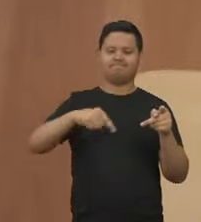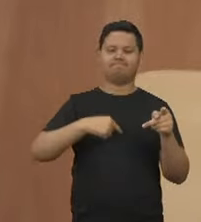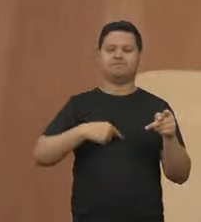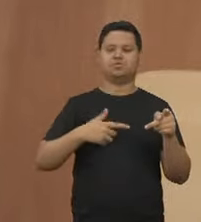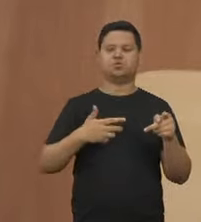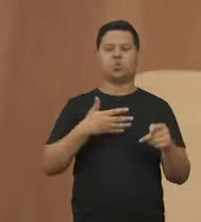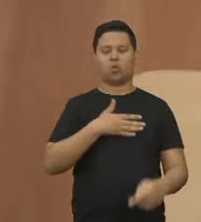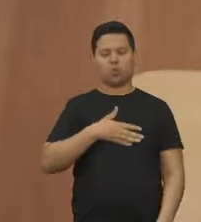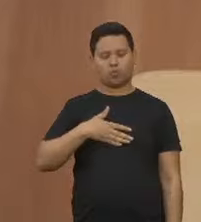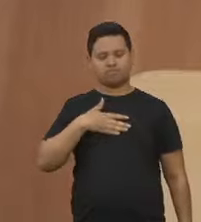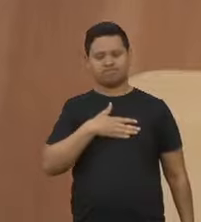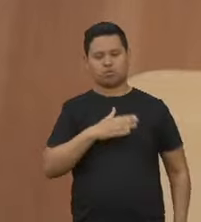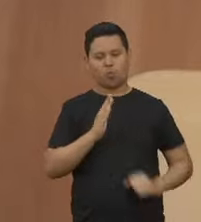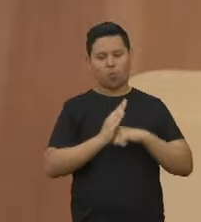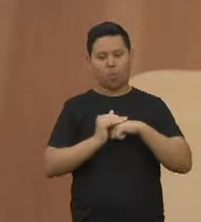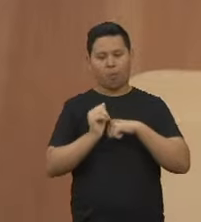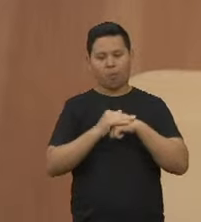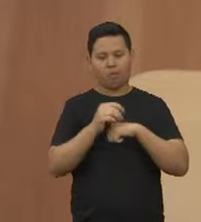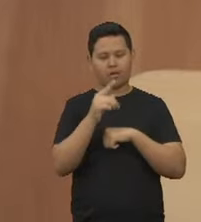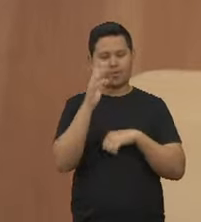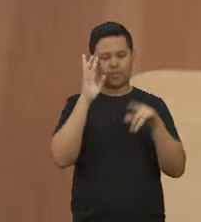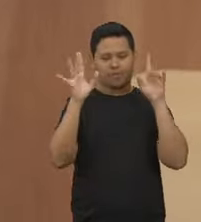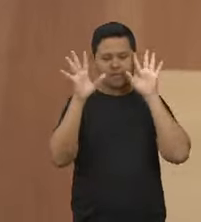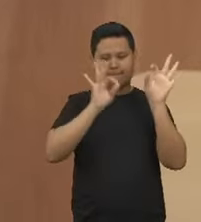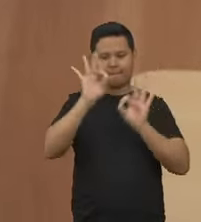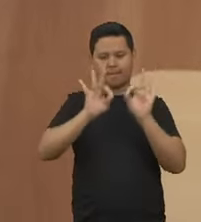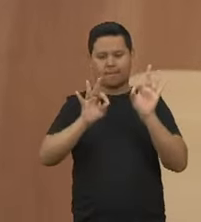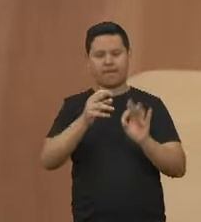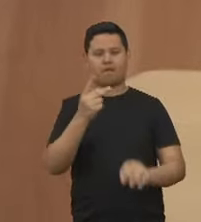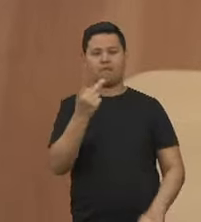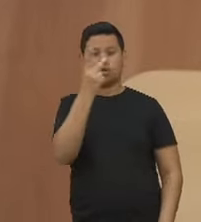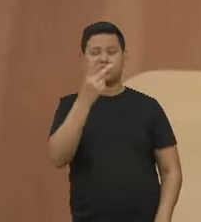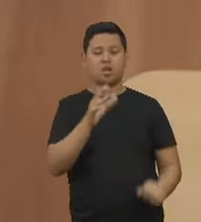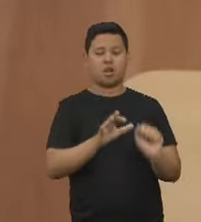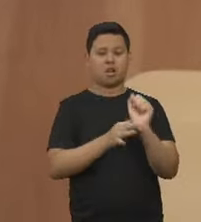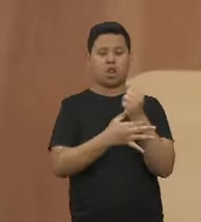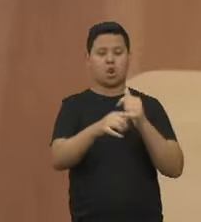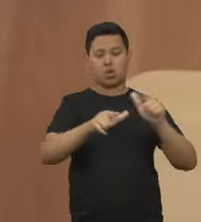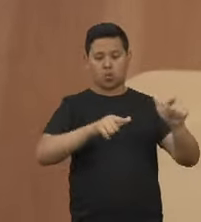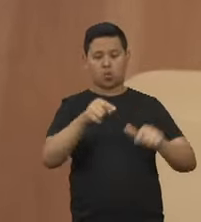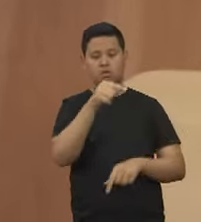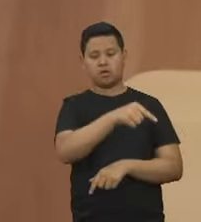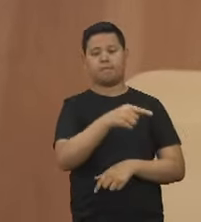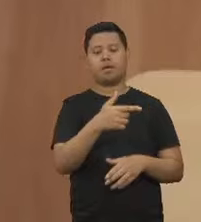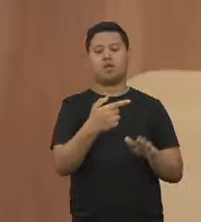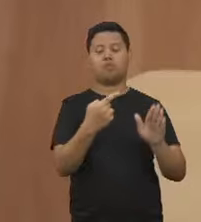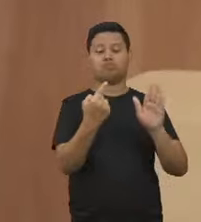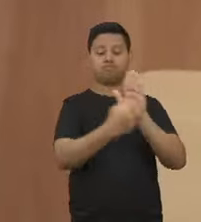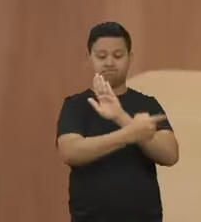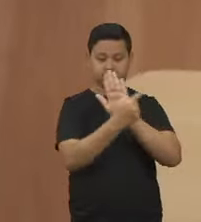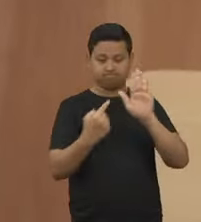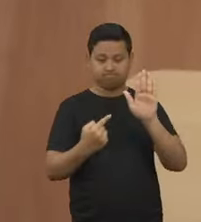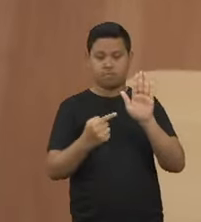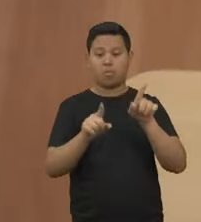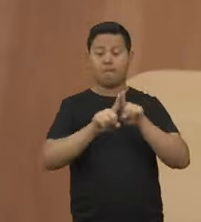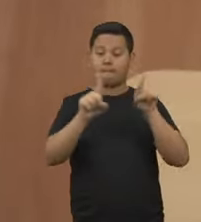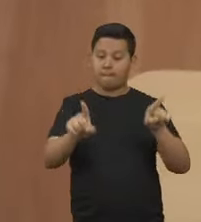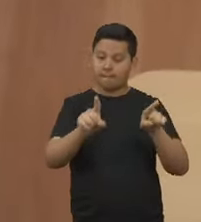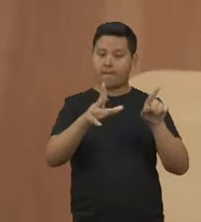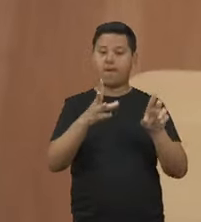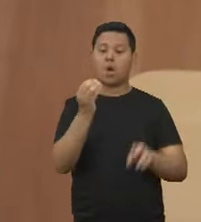com carinho na defesa desse projeto e valorização tanto do trabalho, que vai ser extinto, mas com